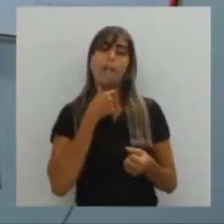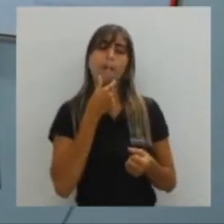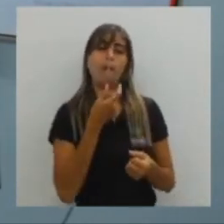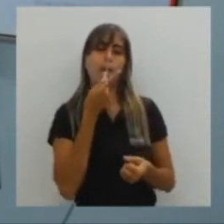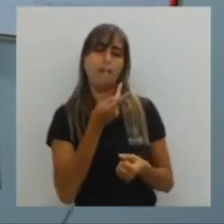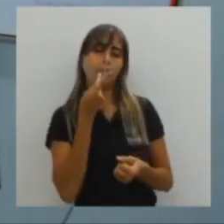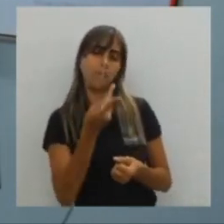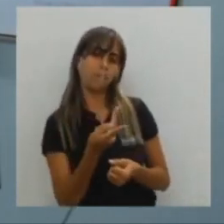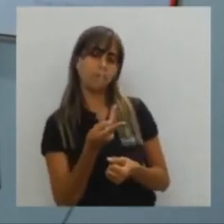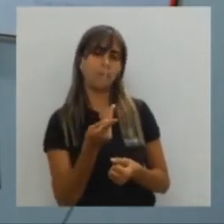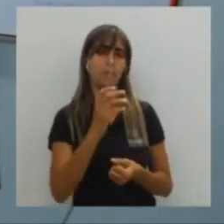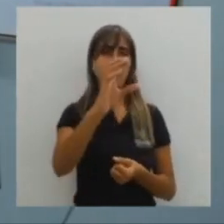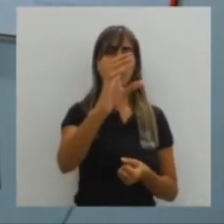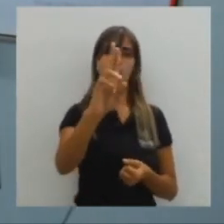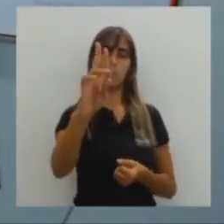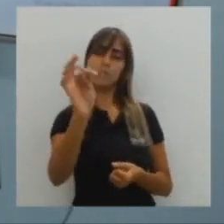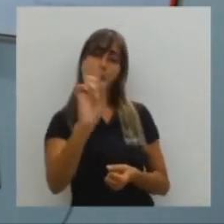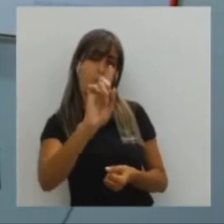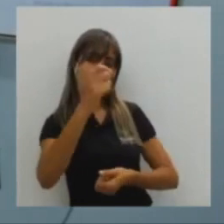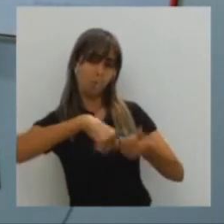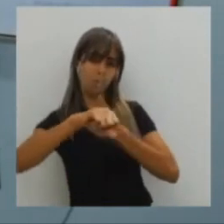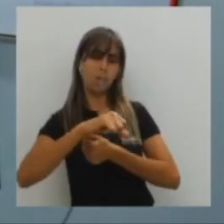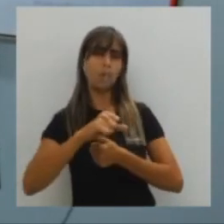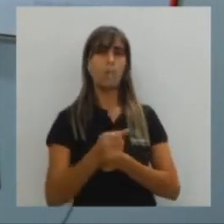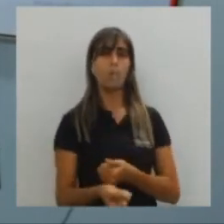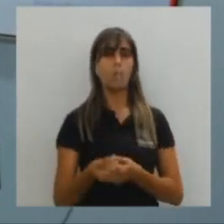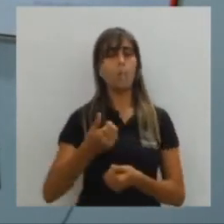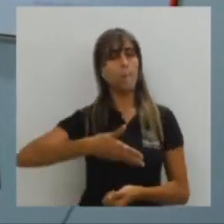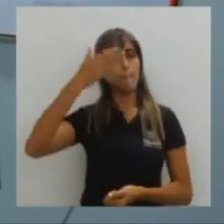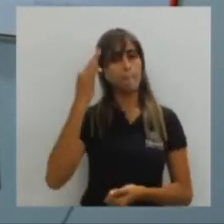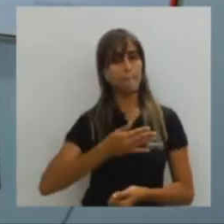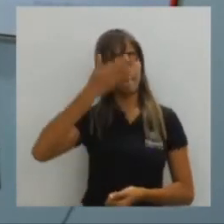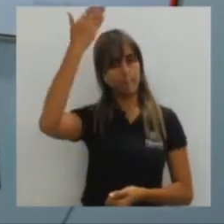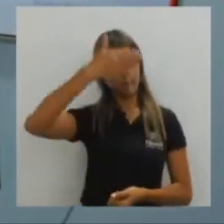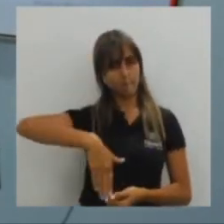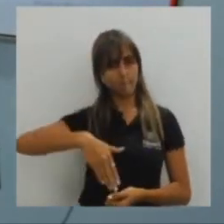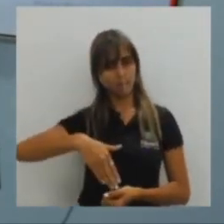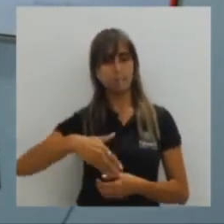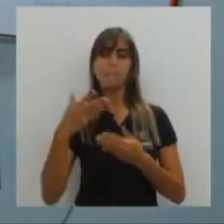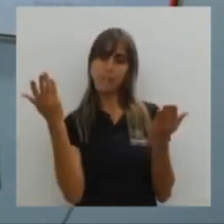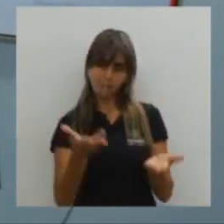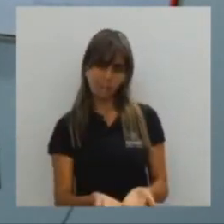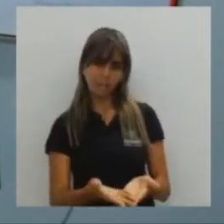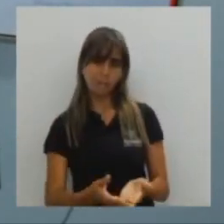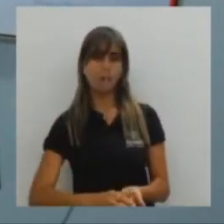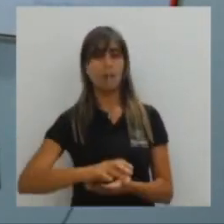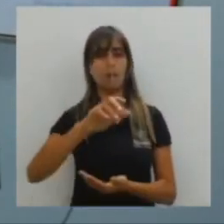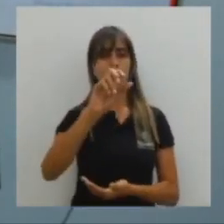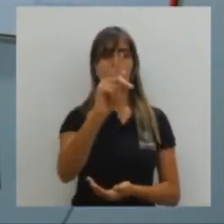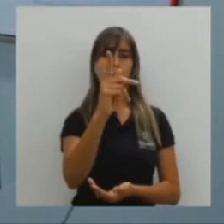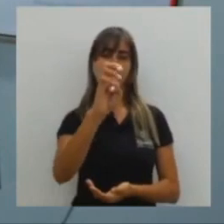cut não muda a pronúncia, mas o verbo ler vai mudar. Então, no presente, eu leio, ficaria I read.